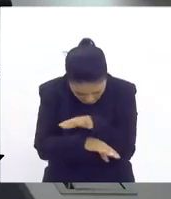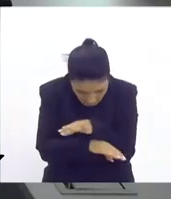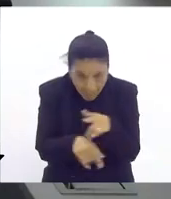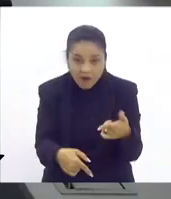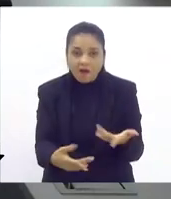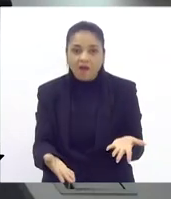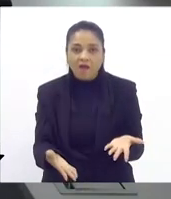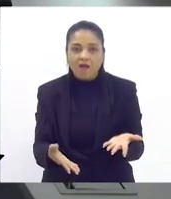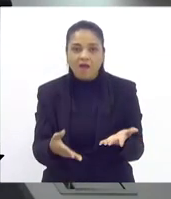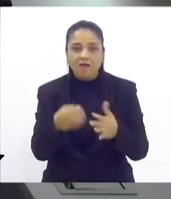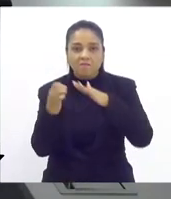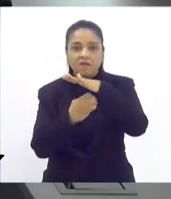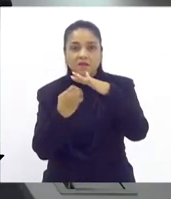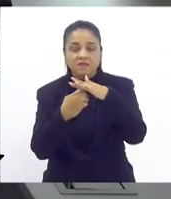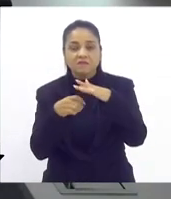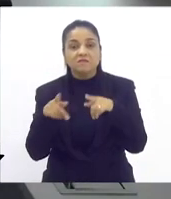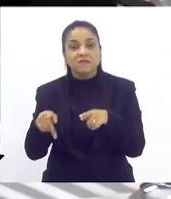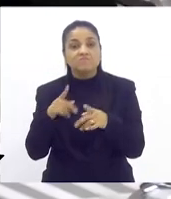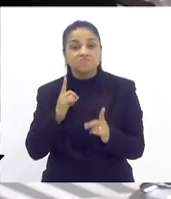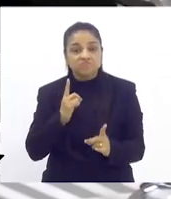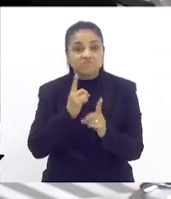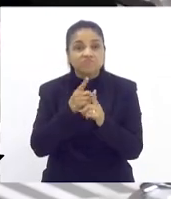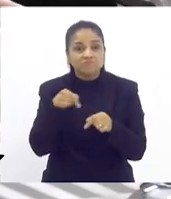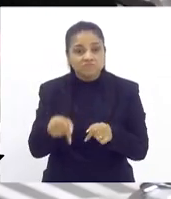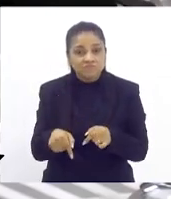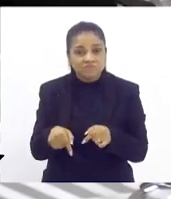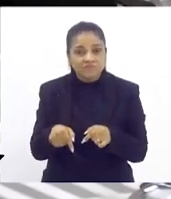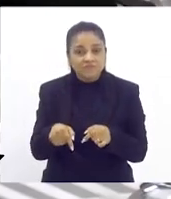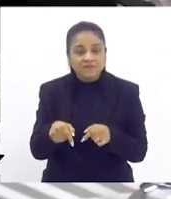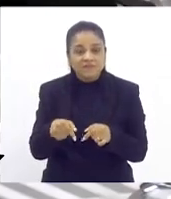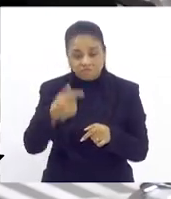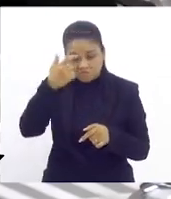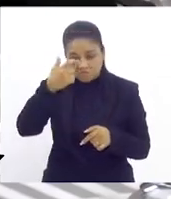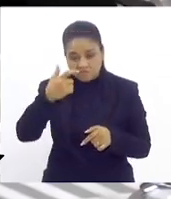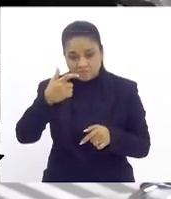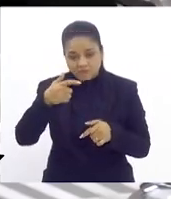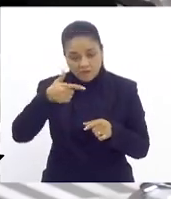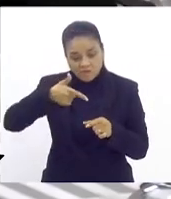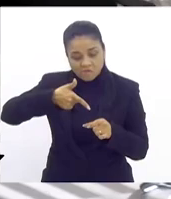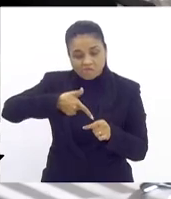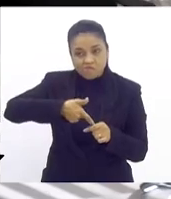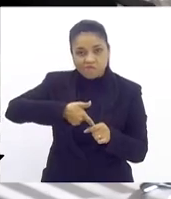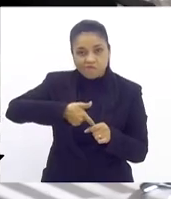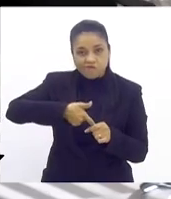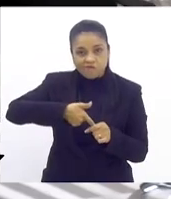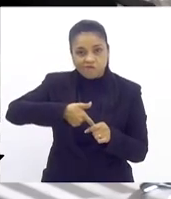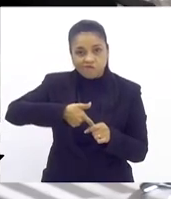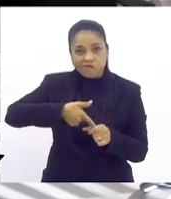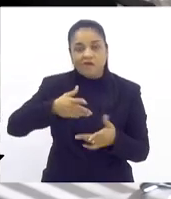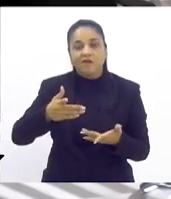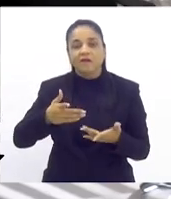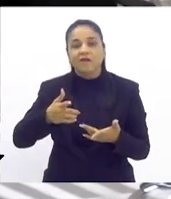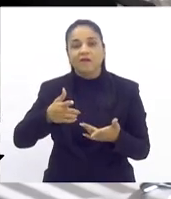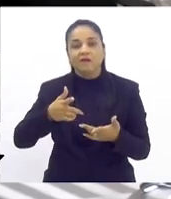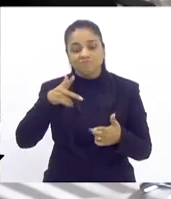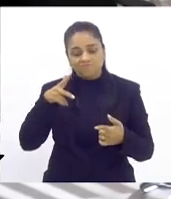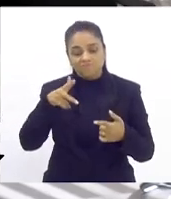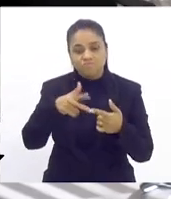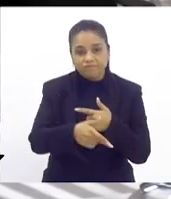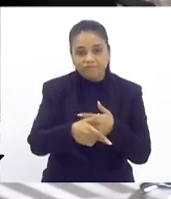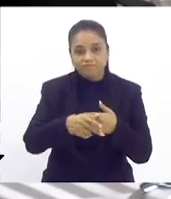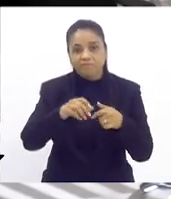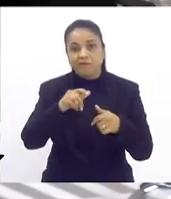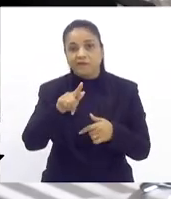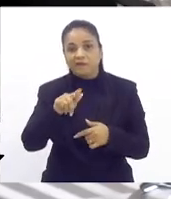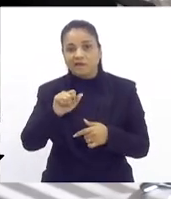ela chega no posto identifica por si só a sua forma arbitrária de corte e fornecimento de